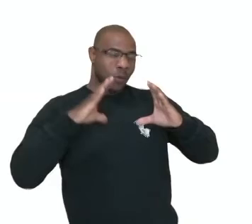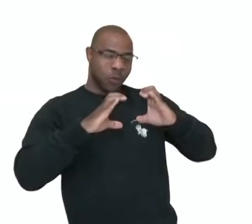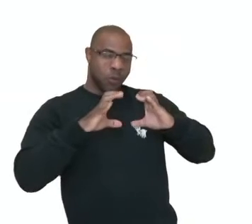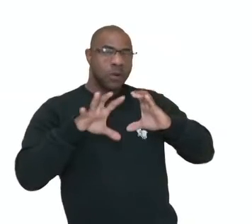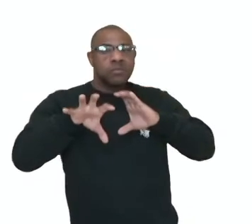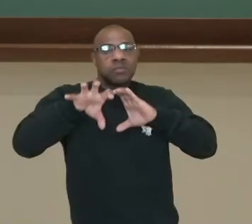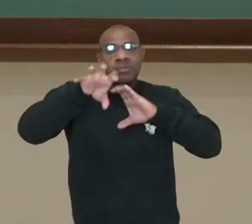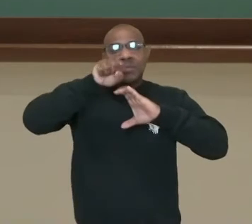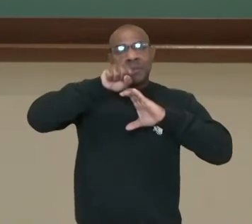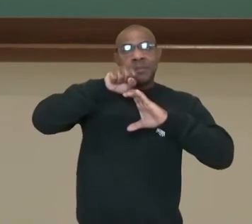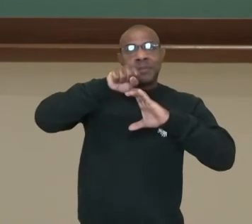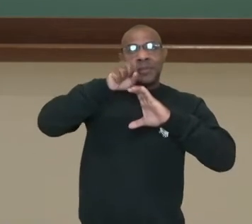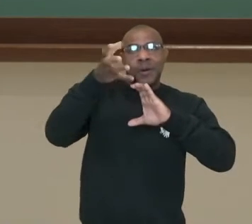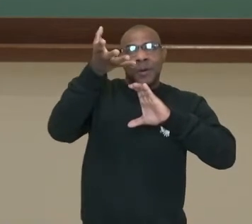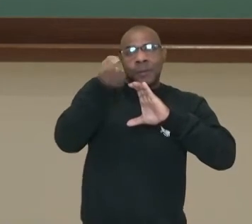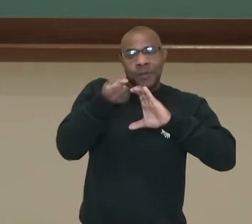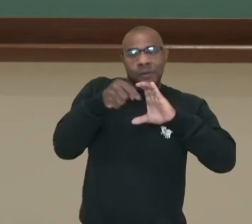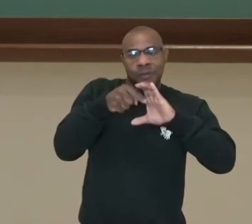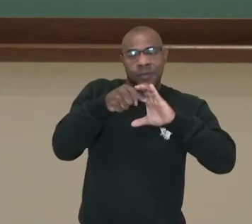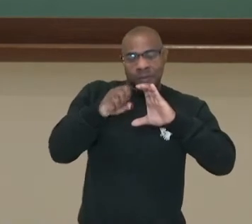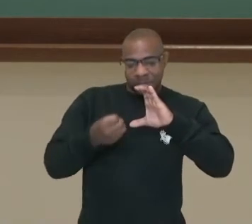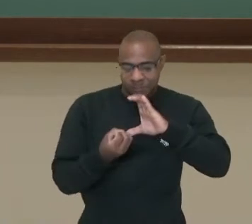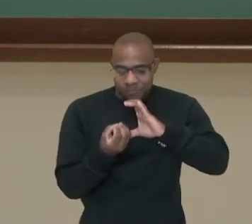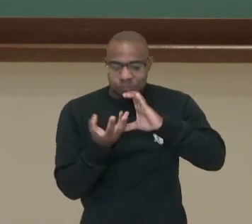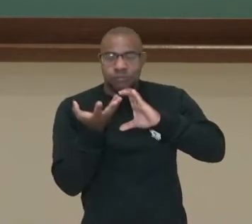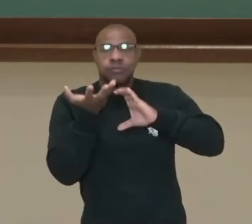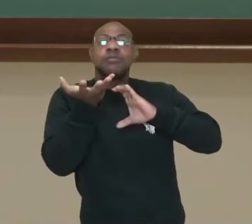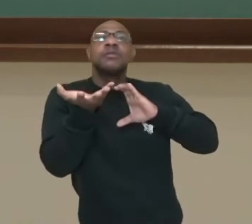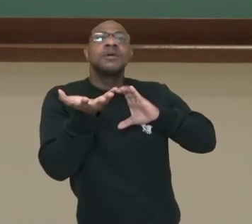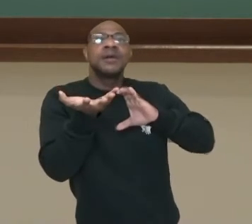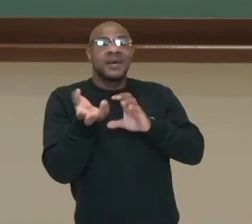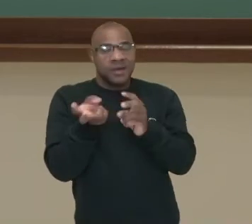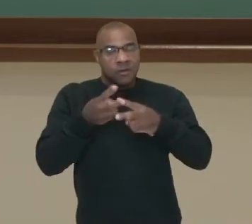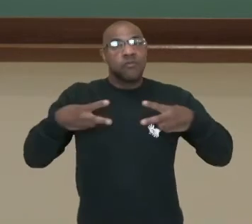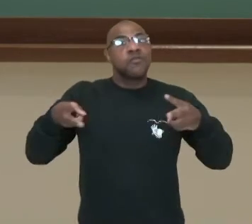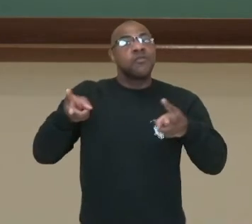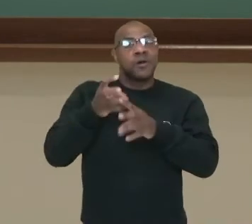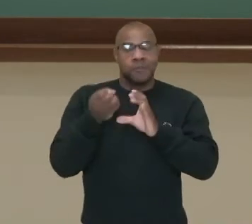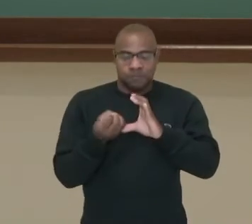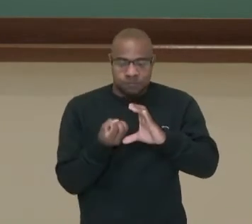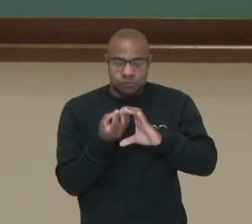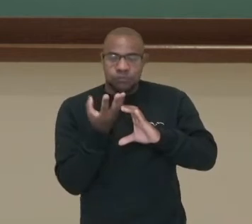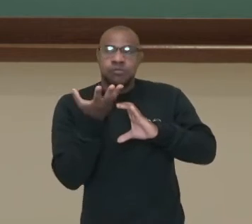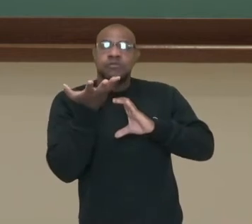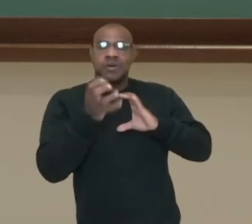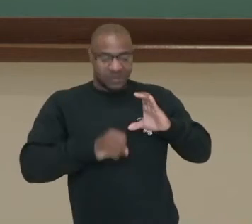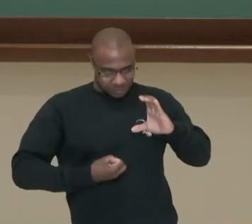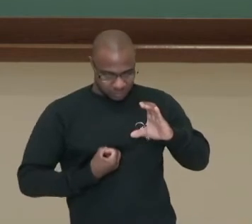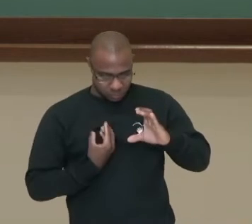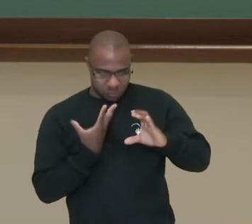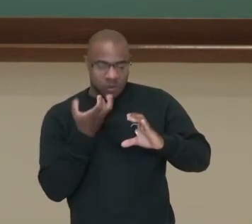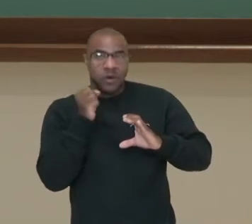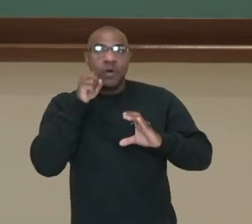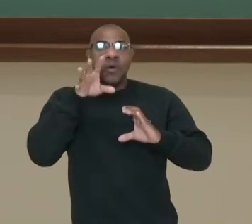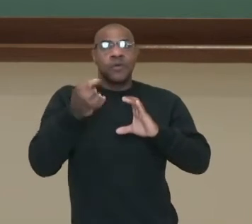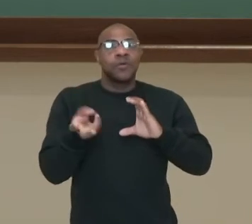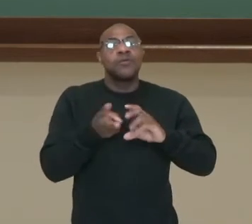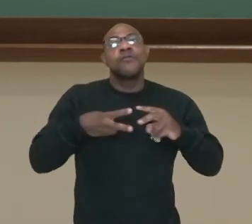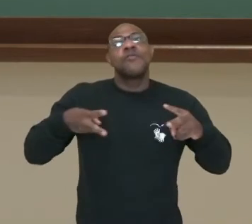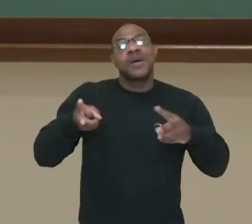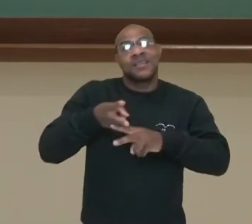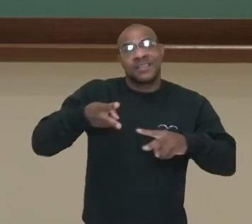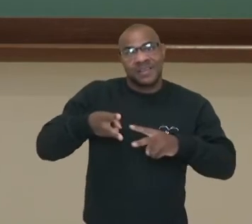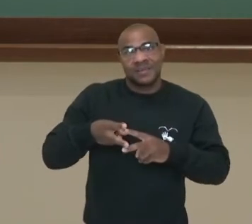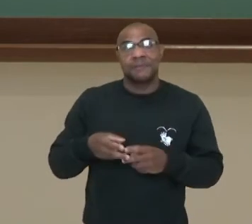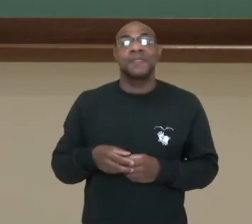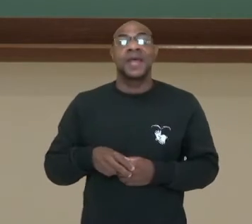e a expiração, a gente chama de ventilação, ok? Então, tem diferença. Respiração celular é o que acontece